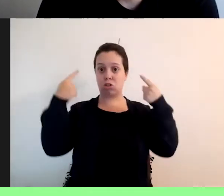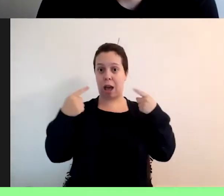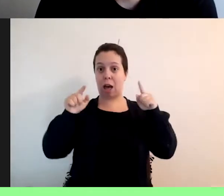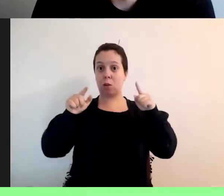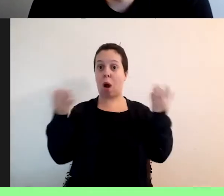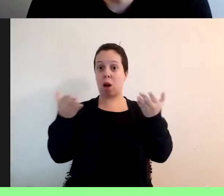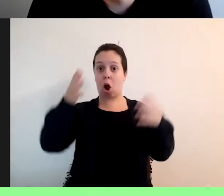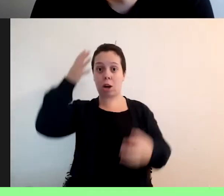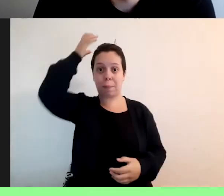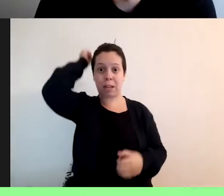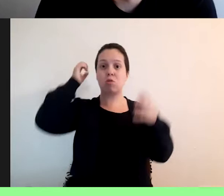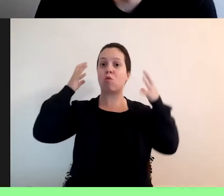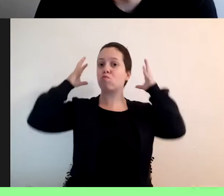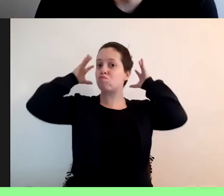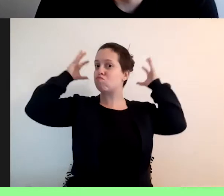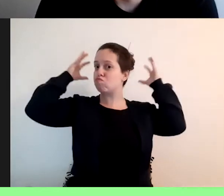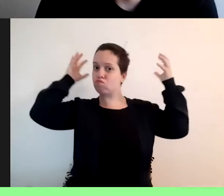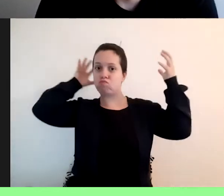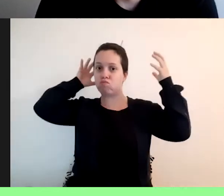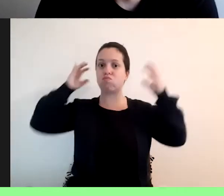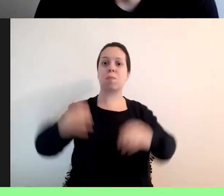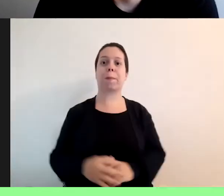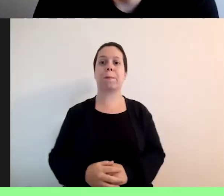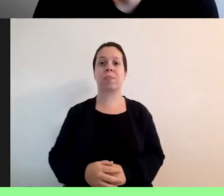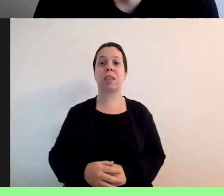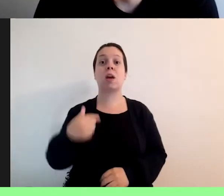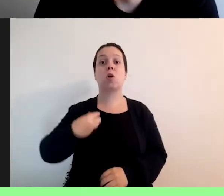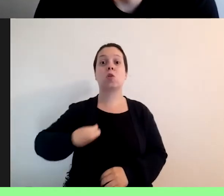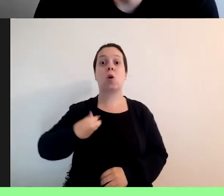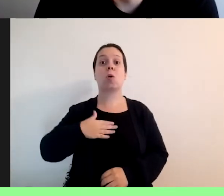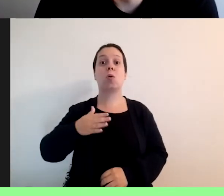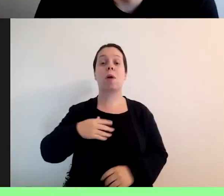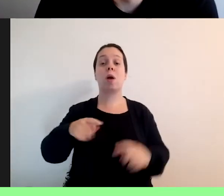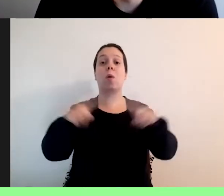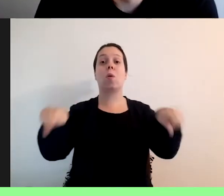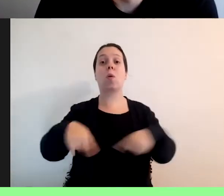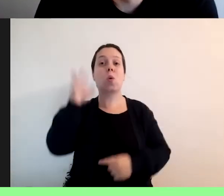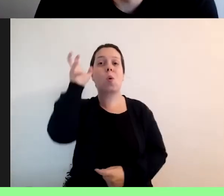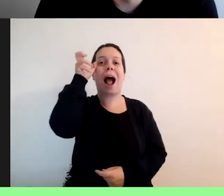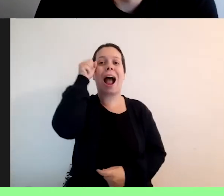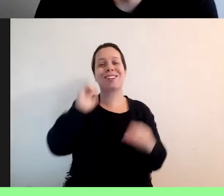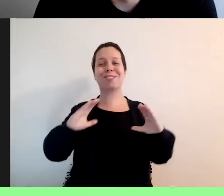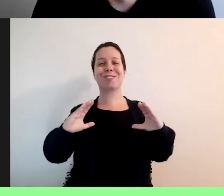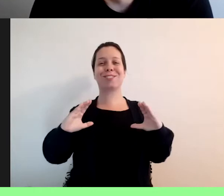pouco volumoso. Tô no meu quarto, no conforto da minha casa aqui.